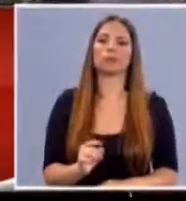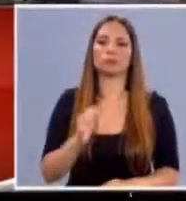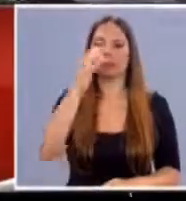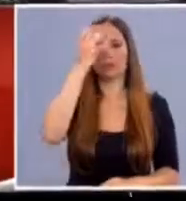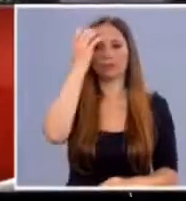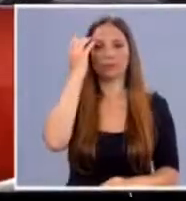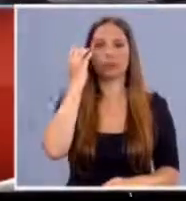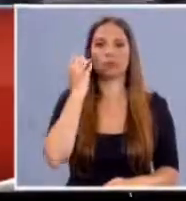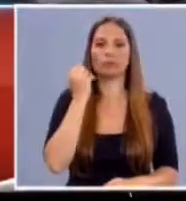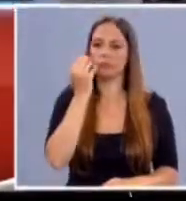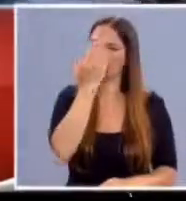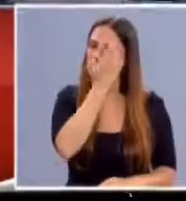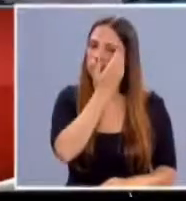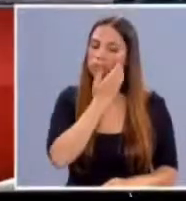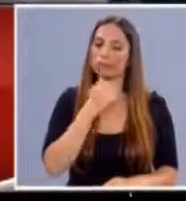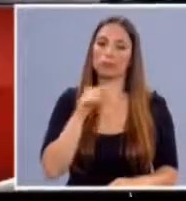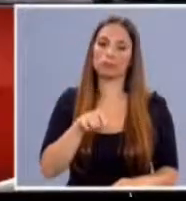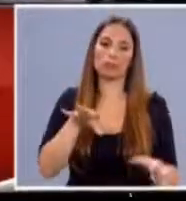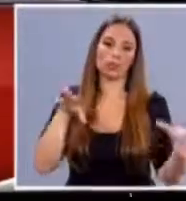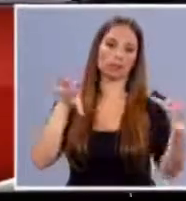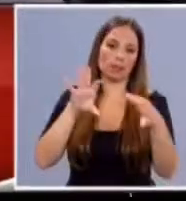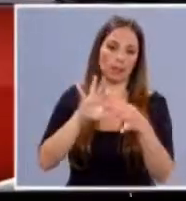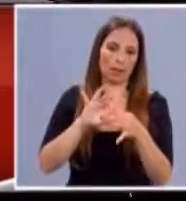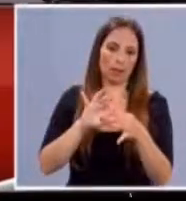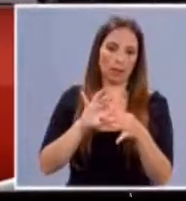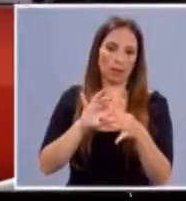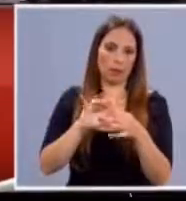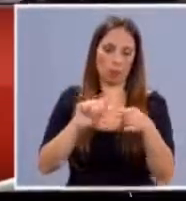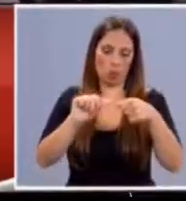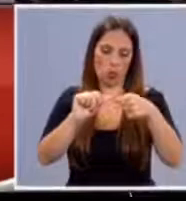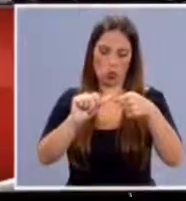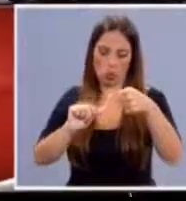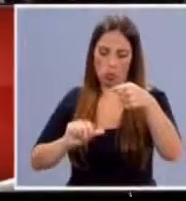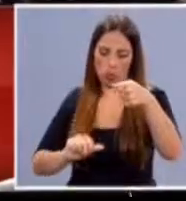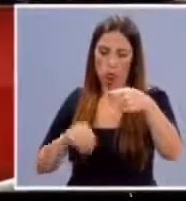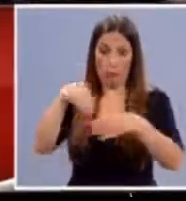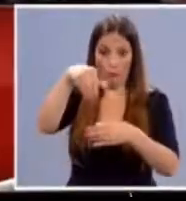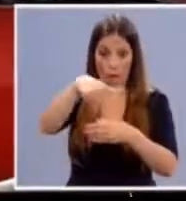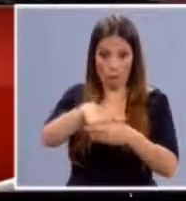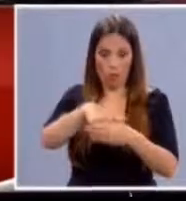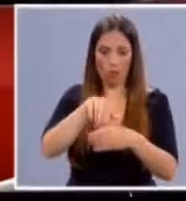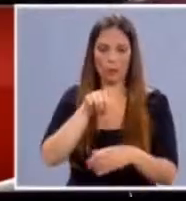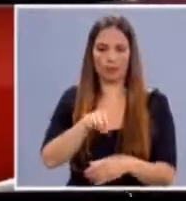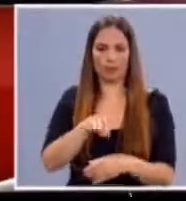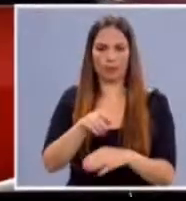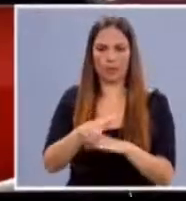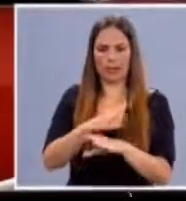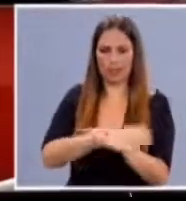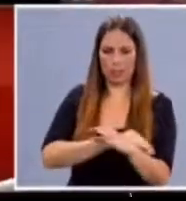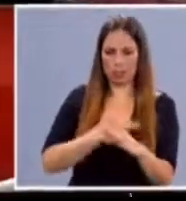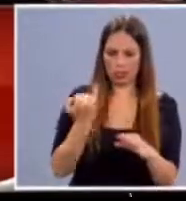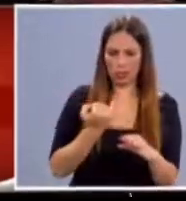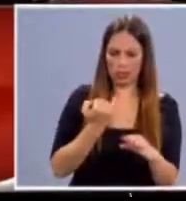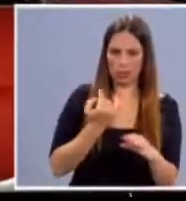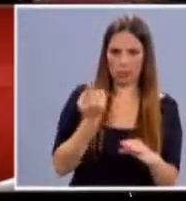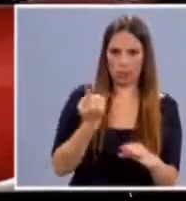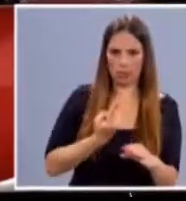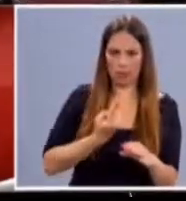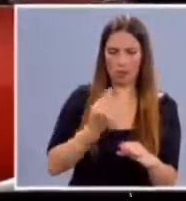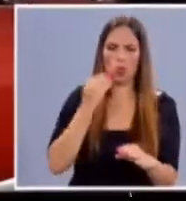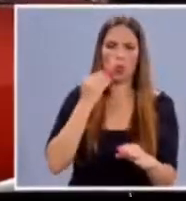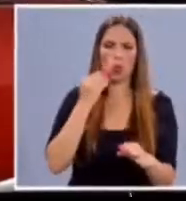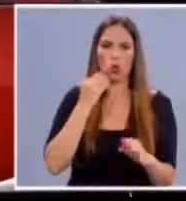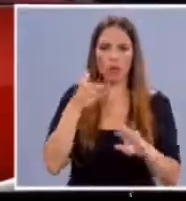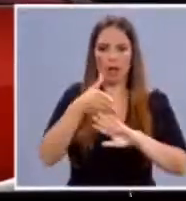com a feitura dos boletins. Ou seja, a credenciação é feita com a emissão de um boletim